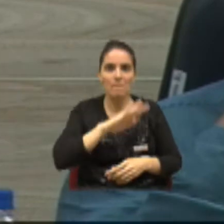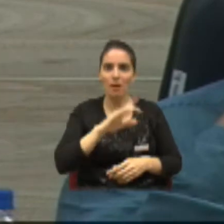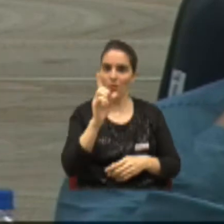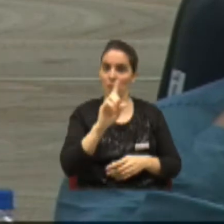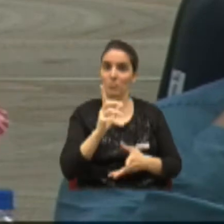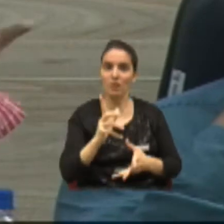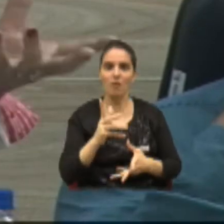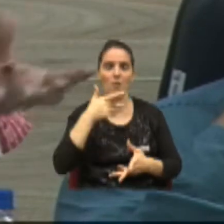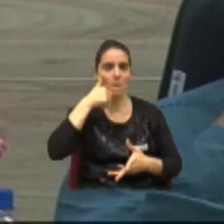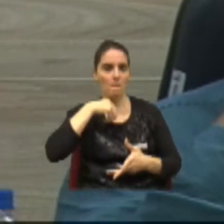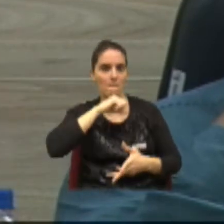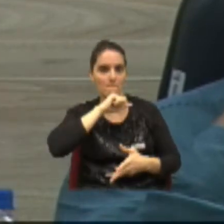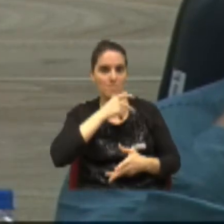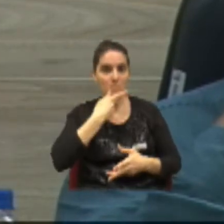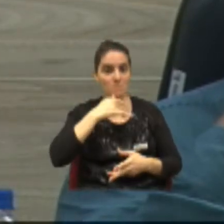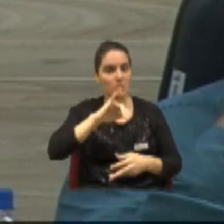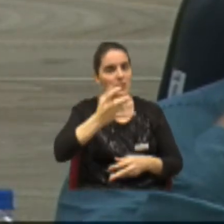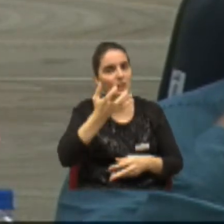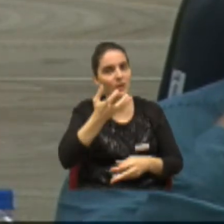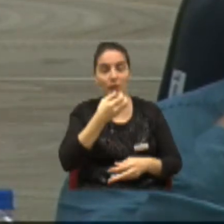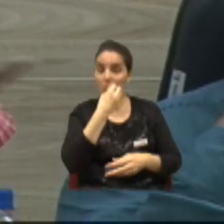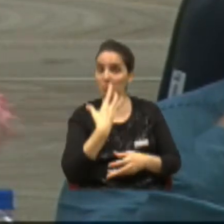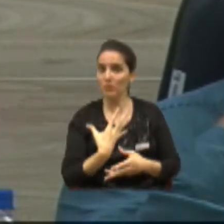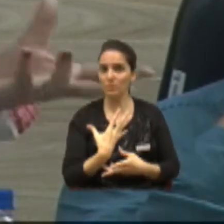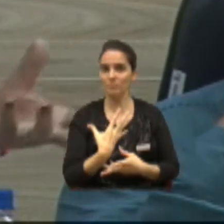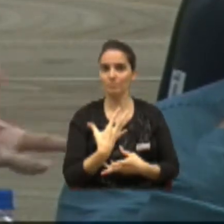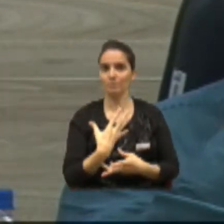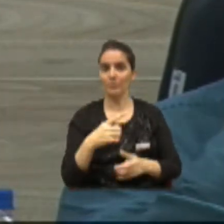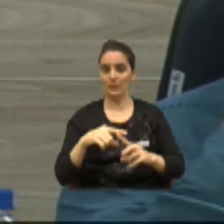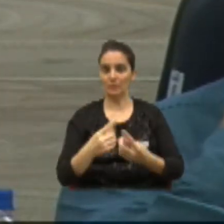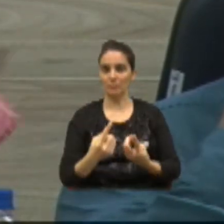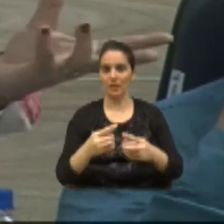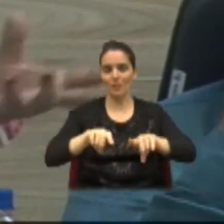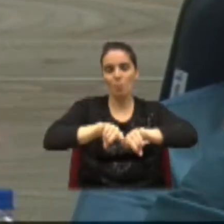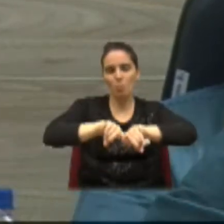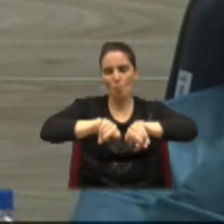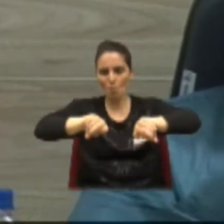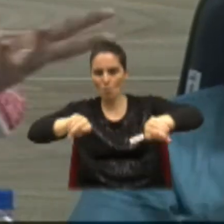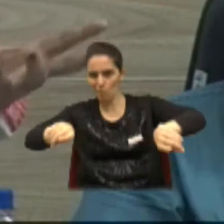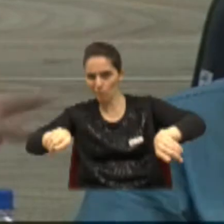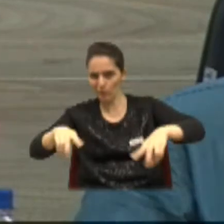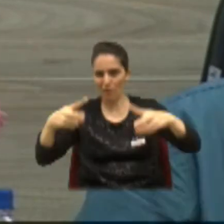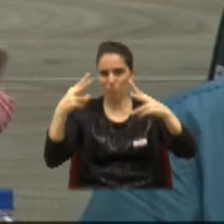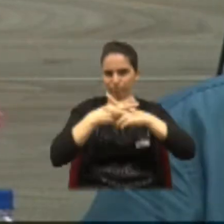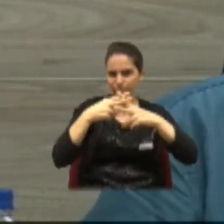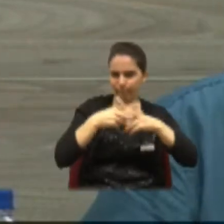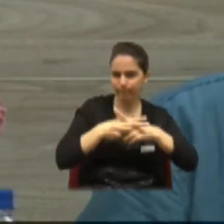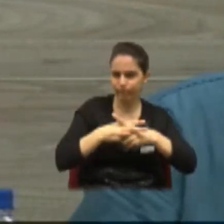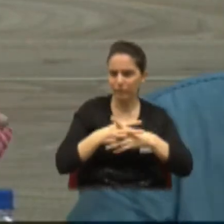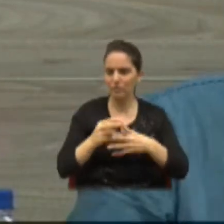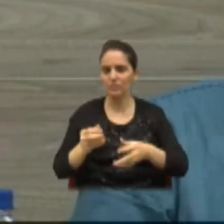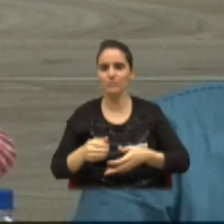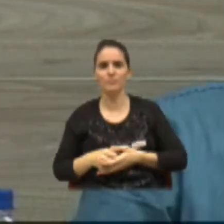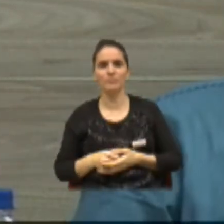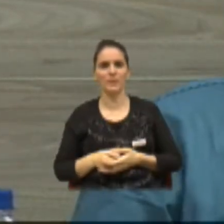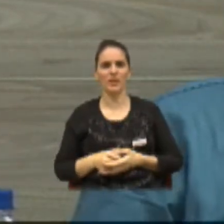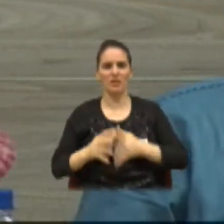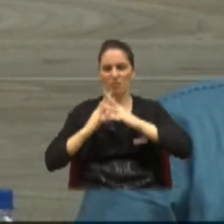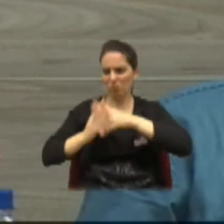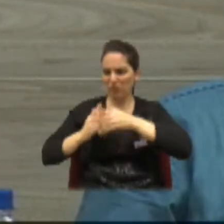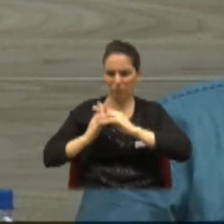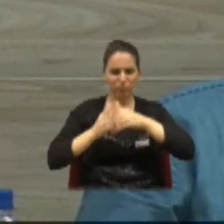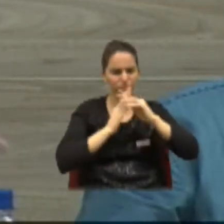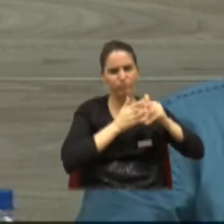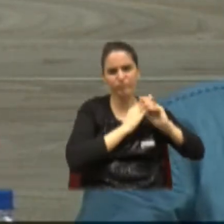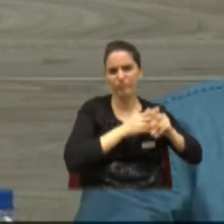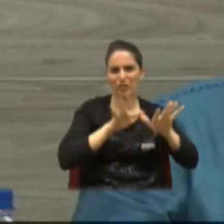encontram nessa questão, né, de uma questão do divórcio, de uma briga, seja lá, né, da turbulência ali, que